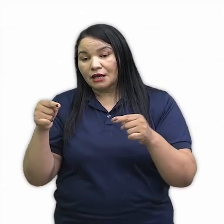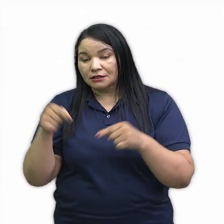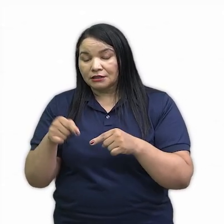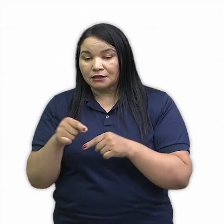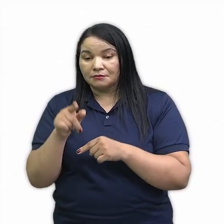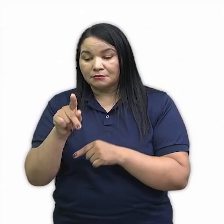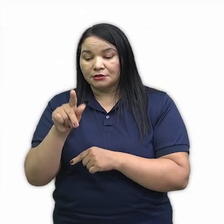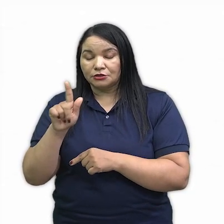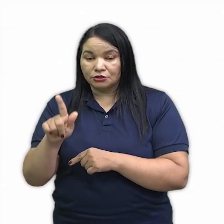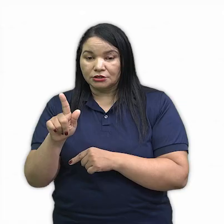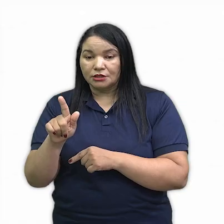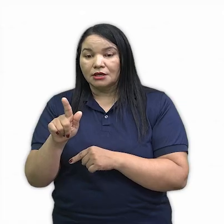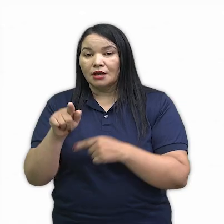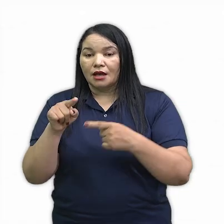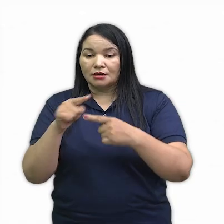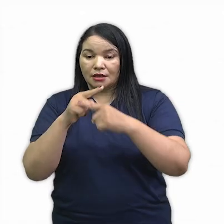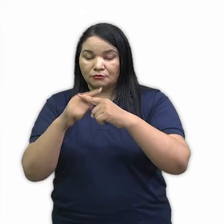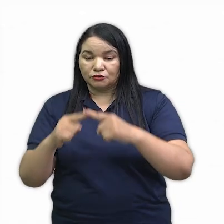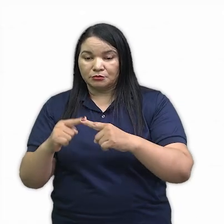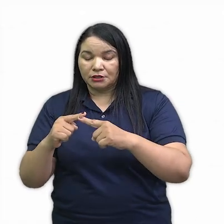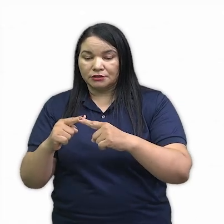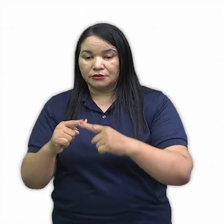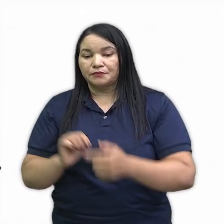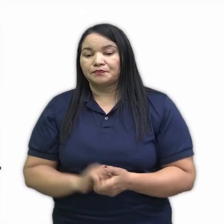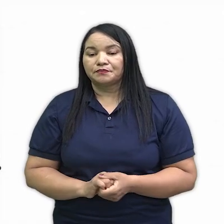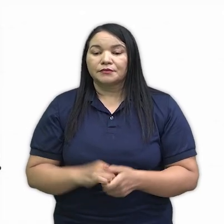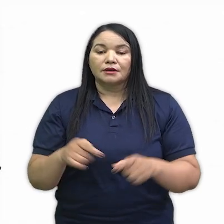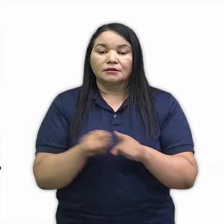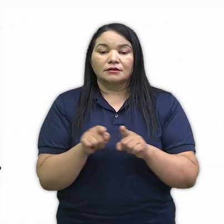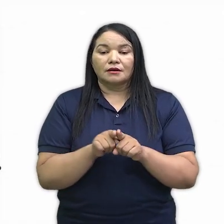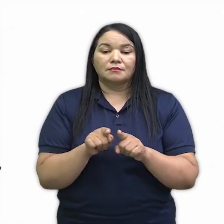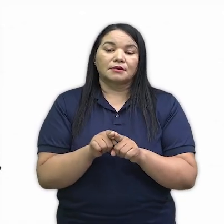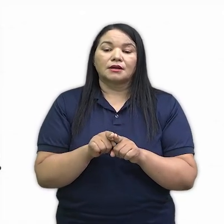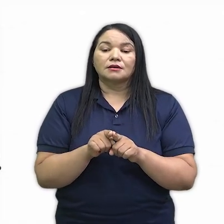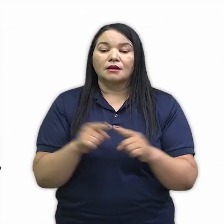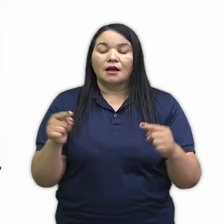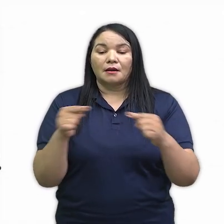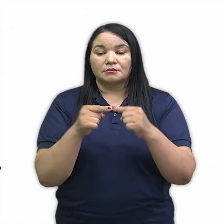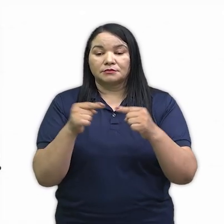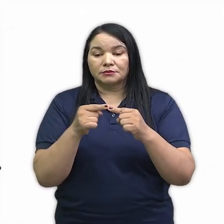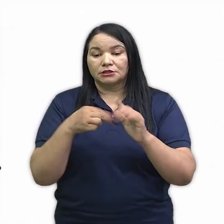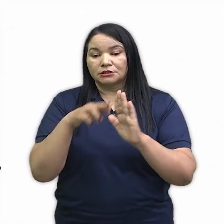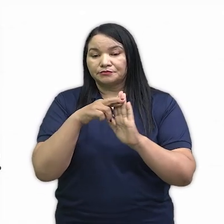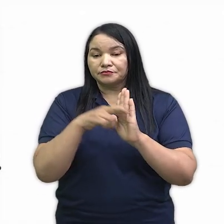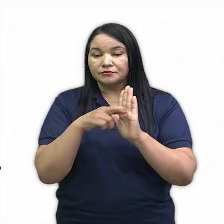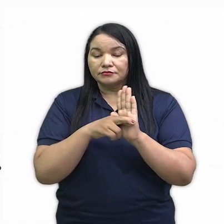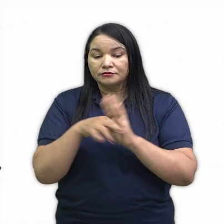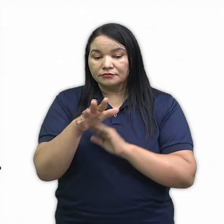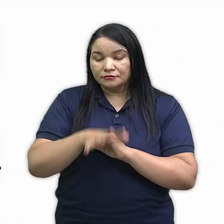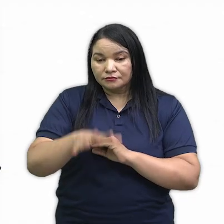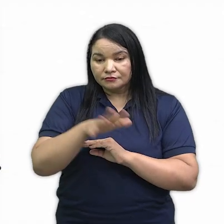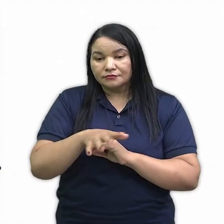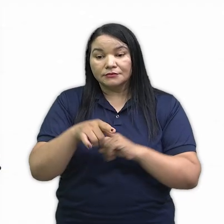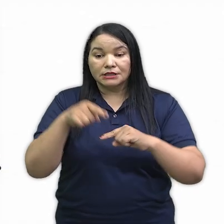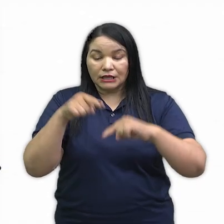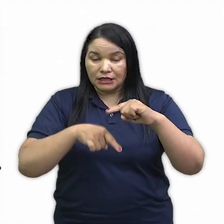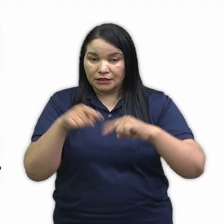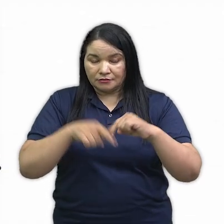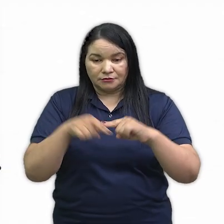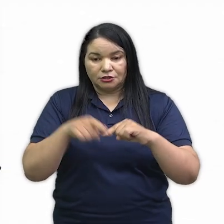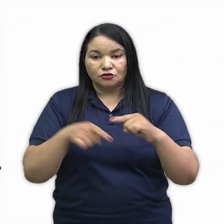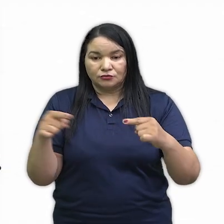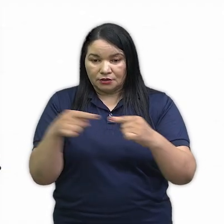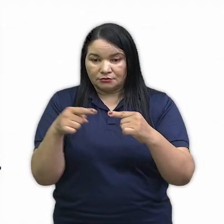agora nós temos a multiplicação. Falamos também do termo geral, apresentamos aí os seus elementos do